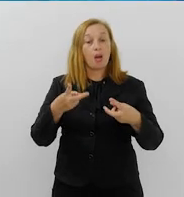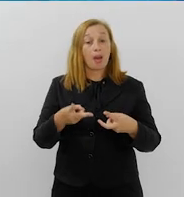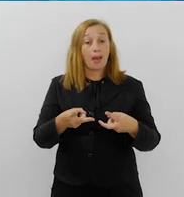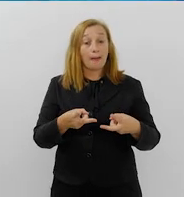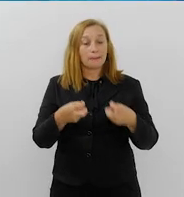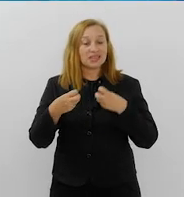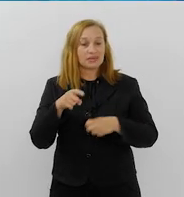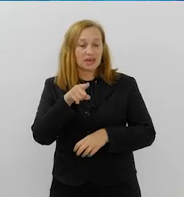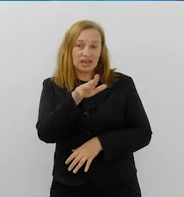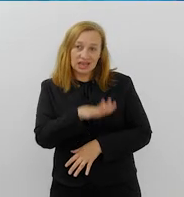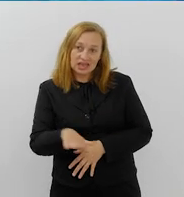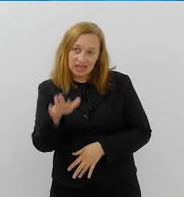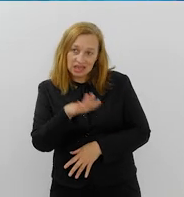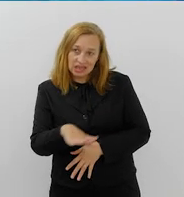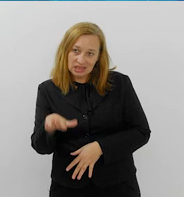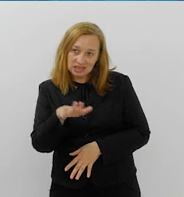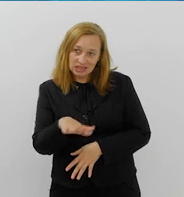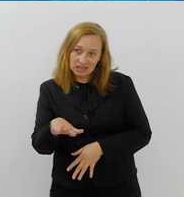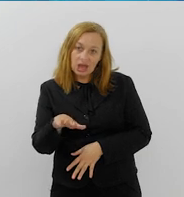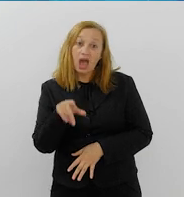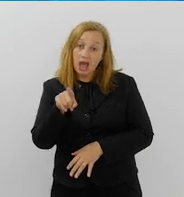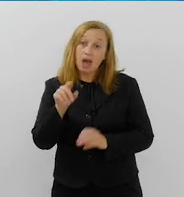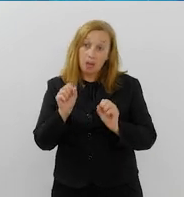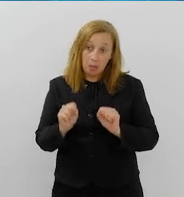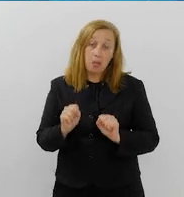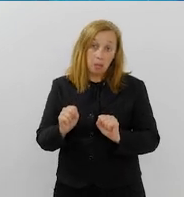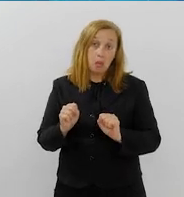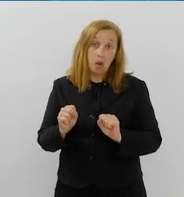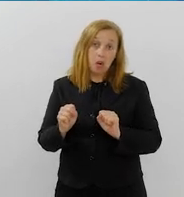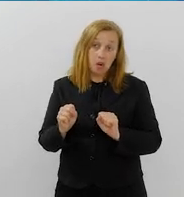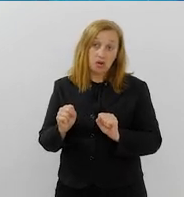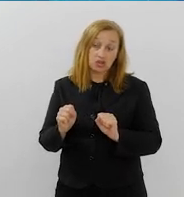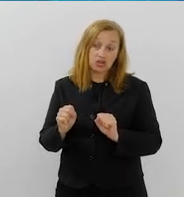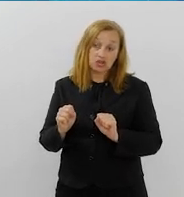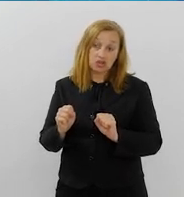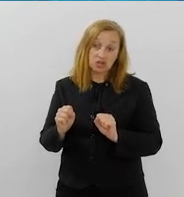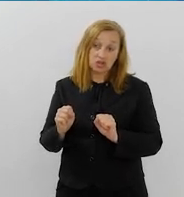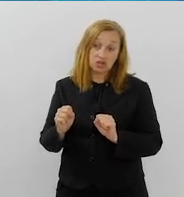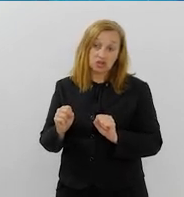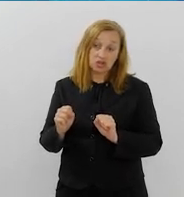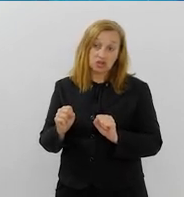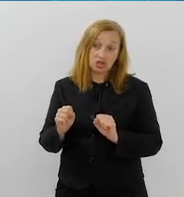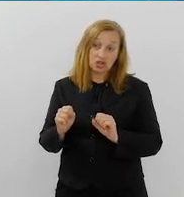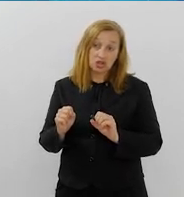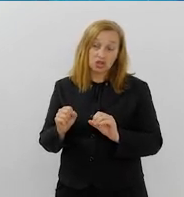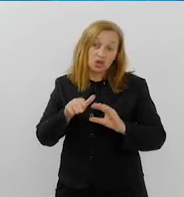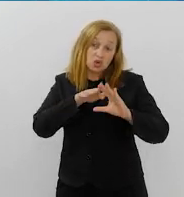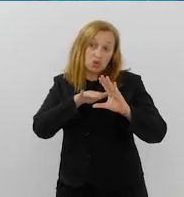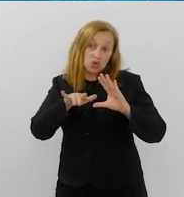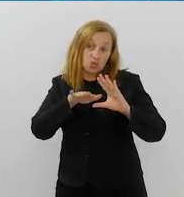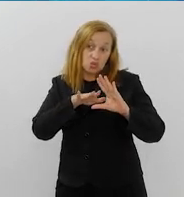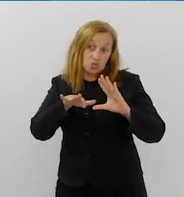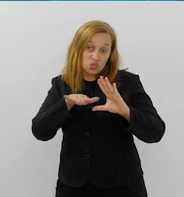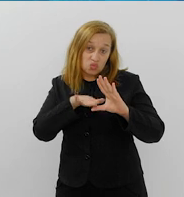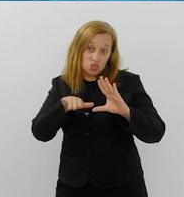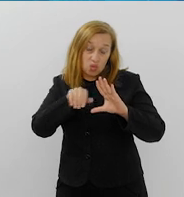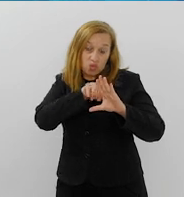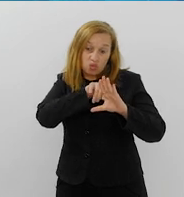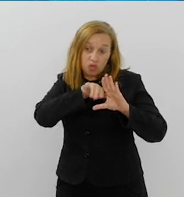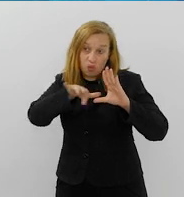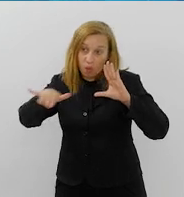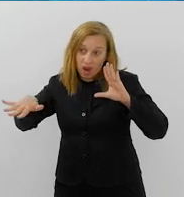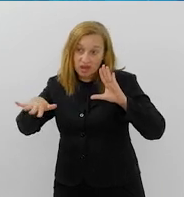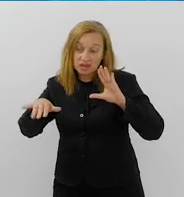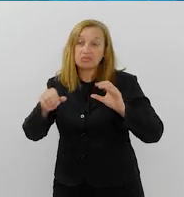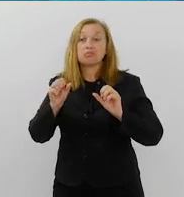coisa é perceber que aquela criança, ela pode ter uma aptidão para isso, né? Porque eu acho que é para ser um YouTuber, para ser uma celebridade, você